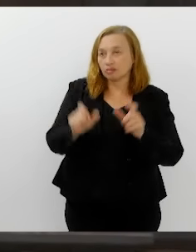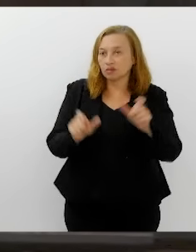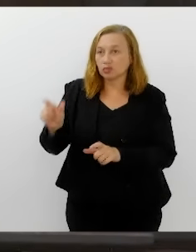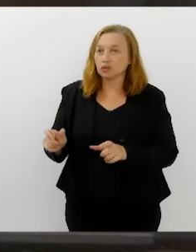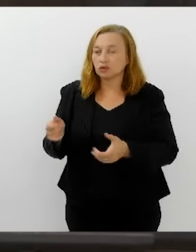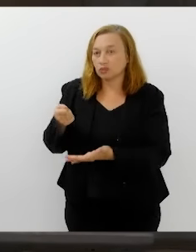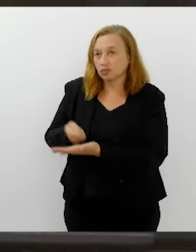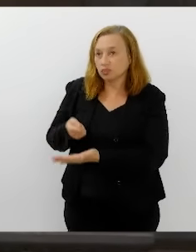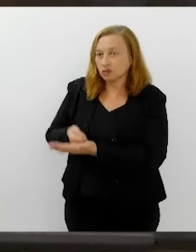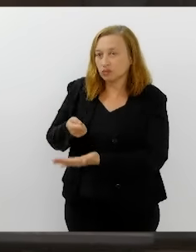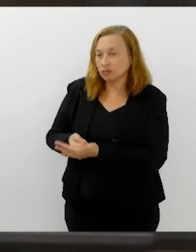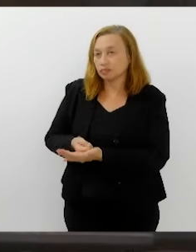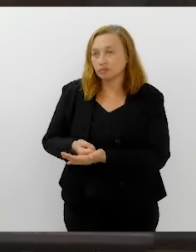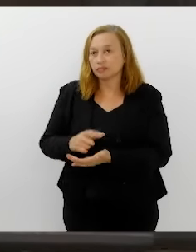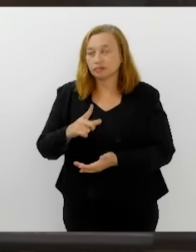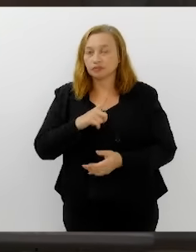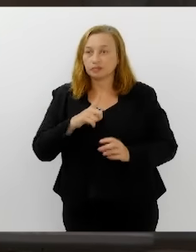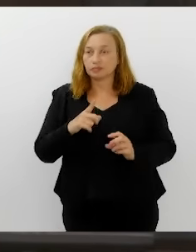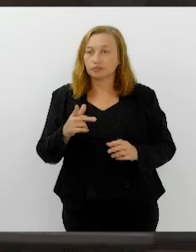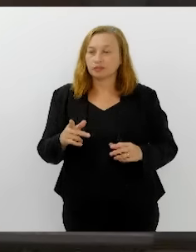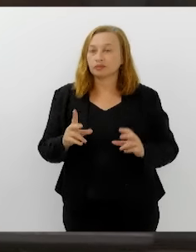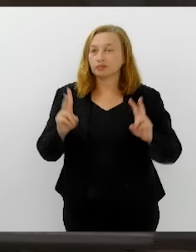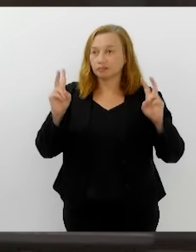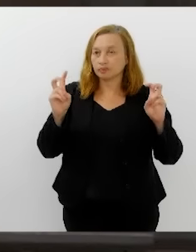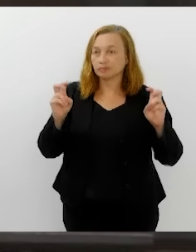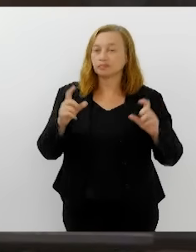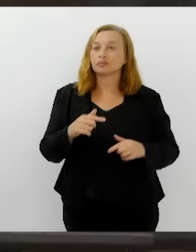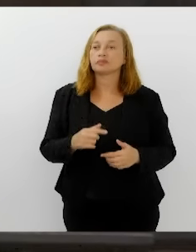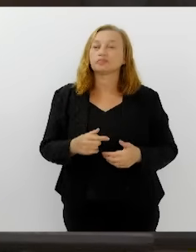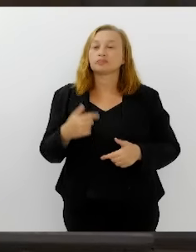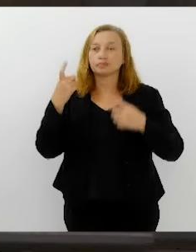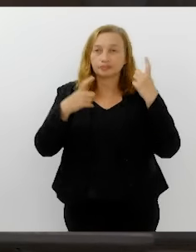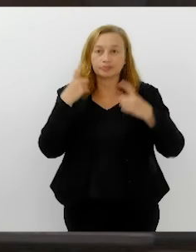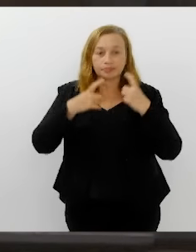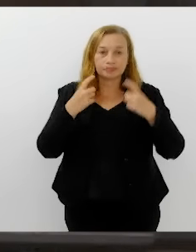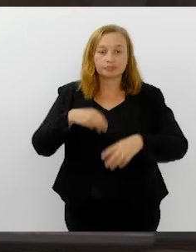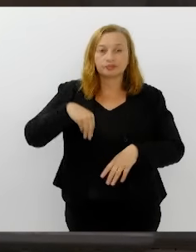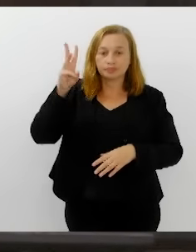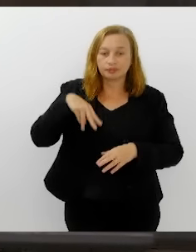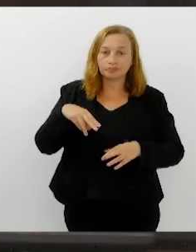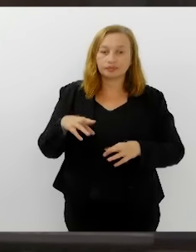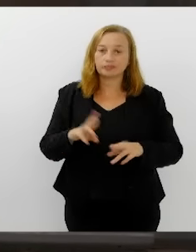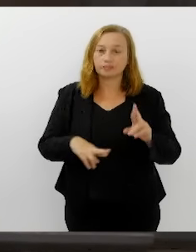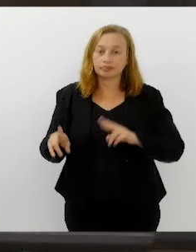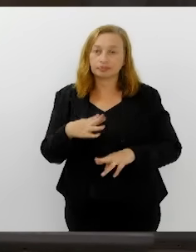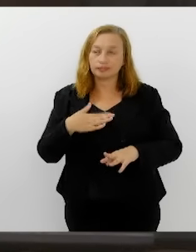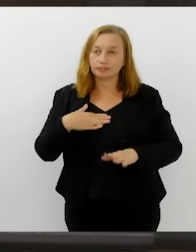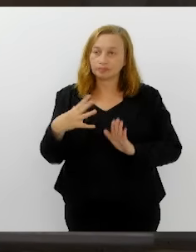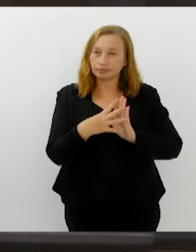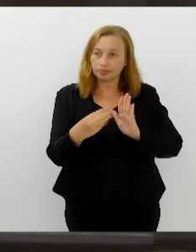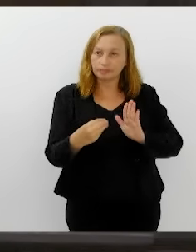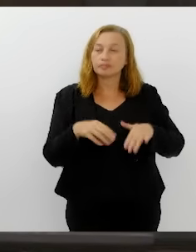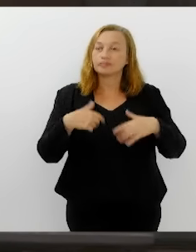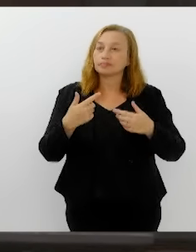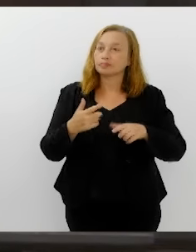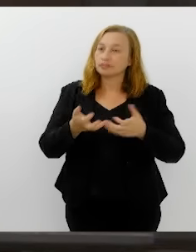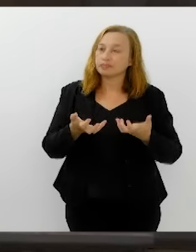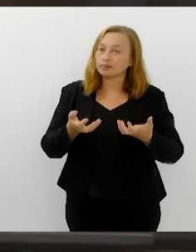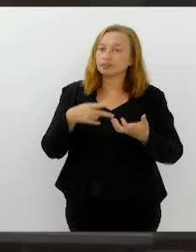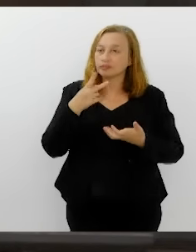que temos esse posicionamento. Então eu me preocupo muito com quem associo minha imagem. Mas eu quero falar de uma